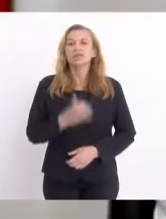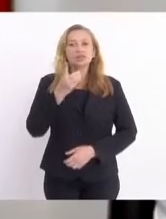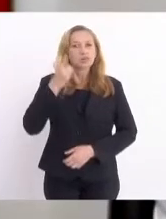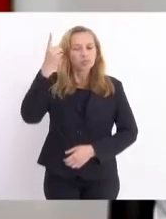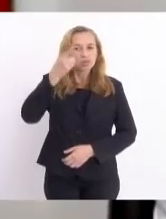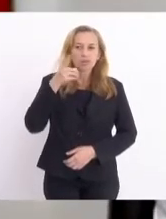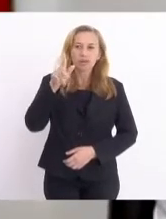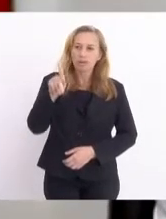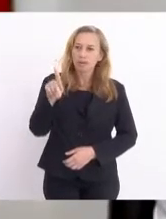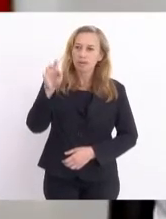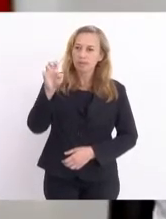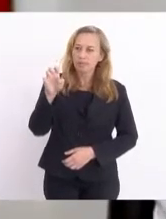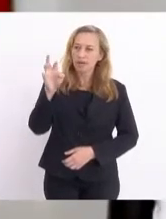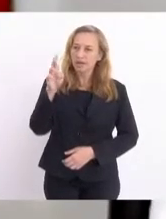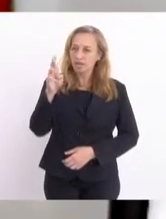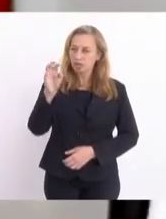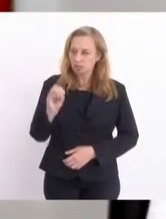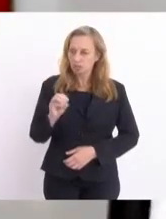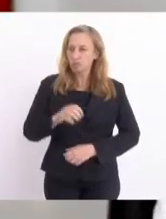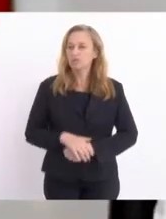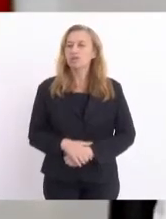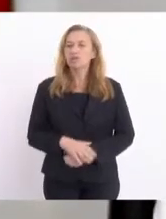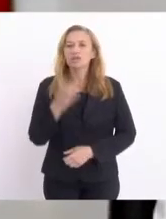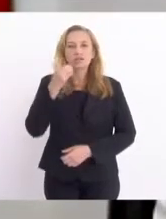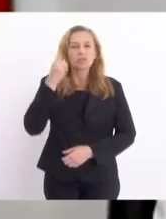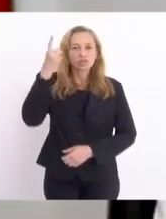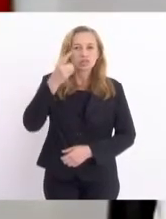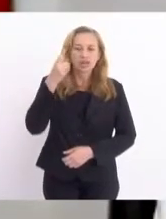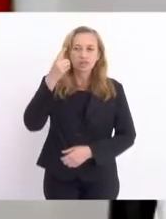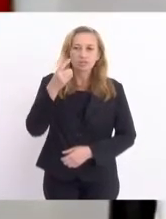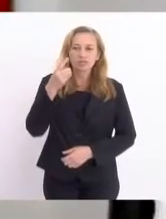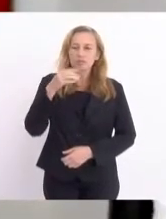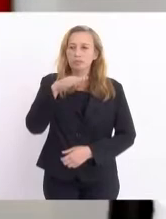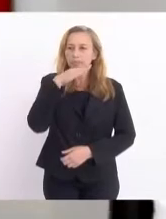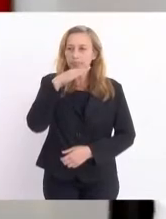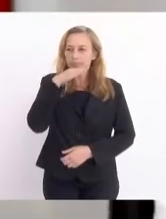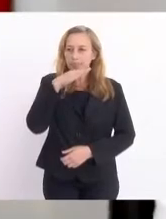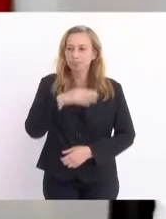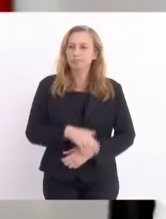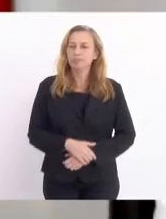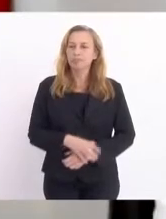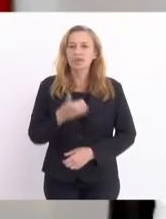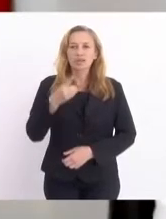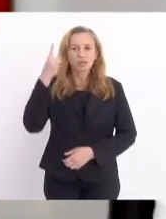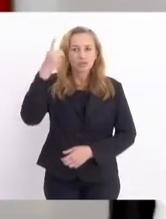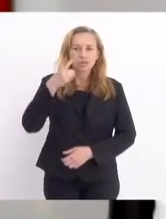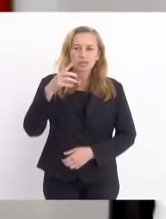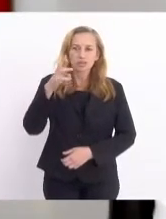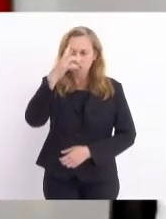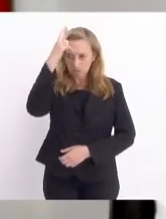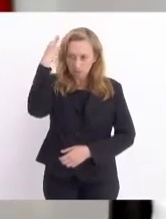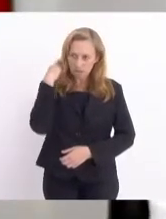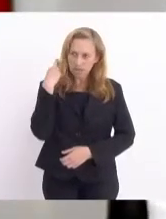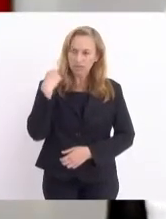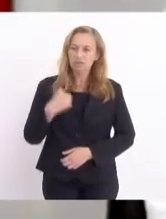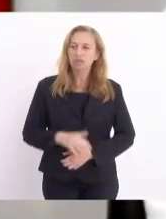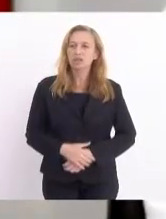deputado Pedro Ricardo, deputado Chiquinho da Mangueira, deputada Rosane Félix,